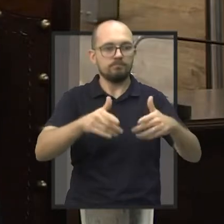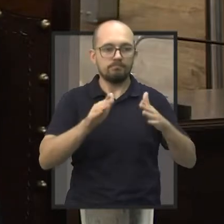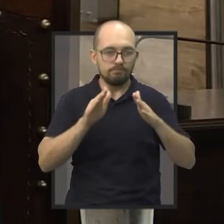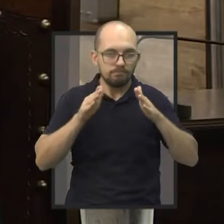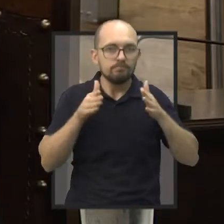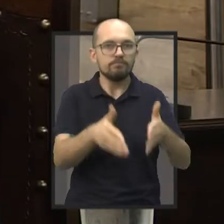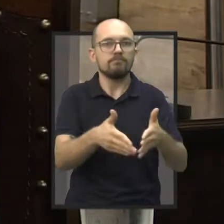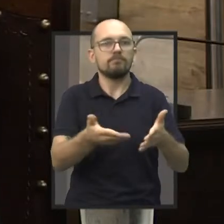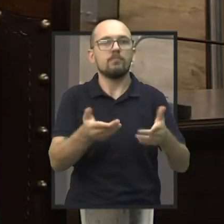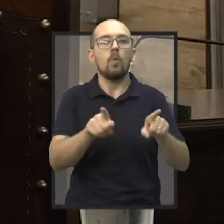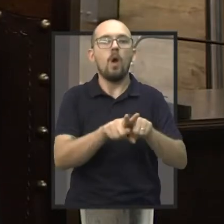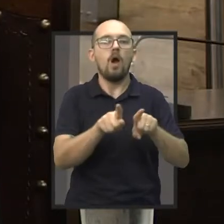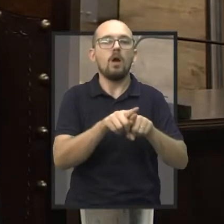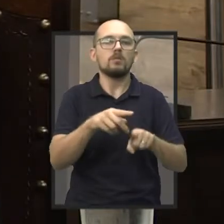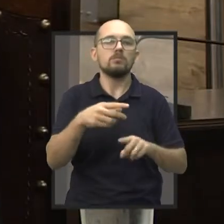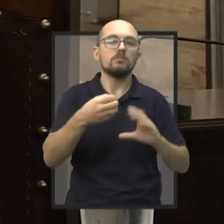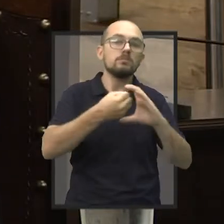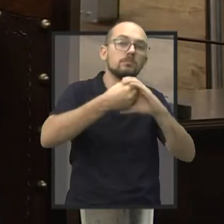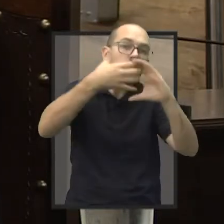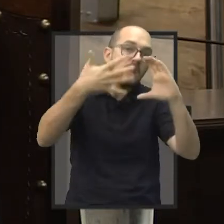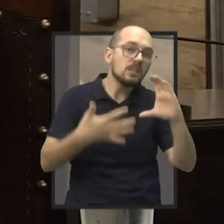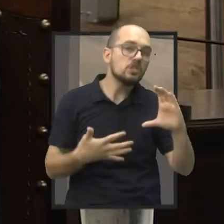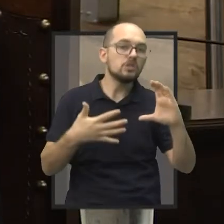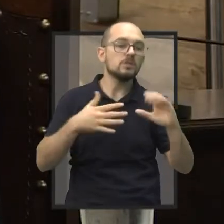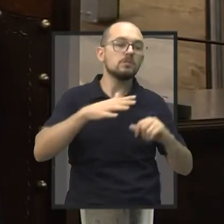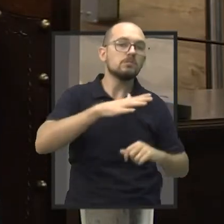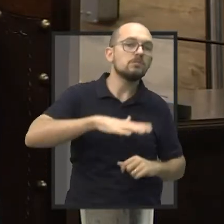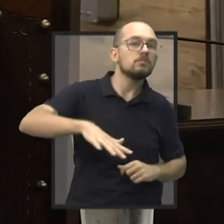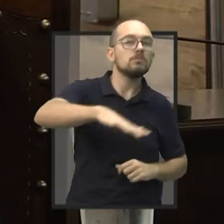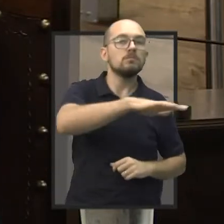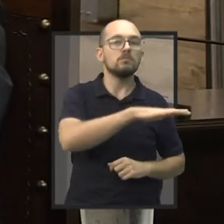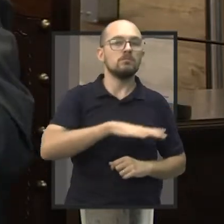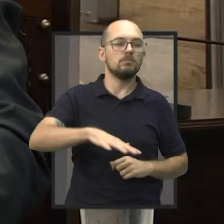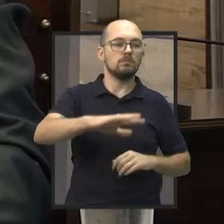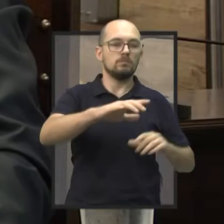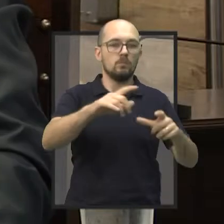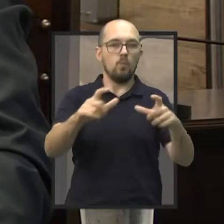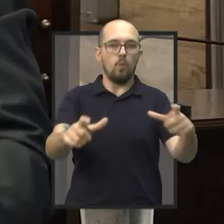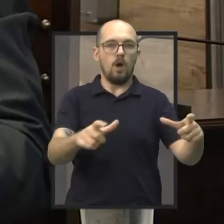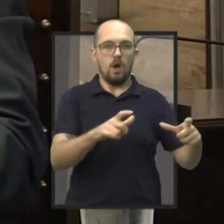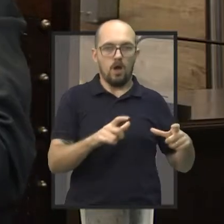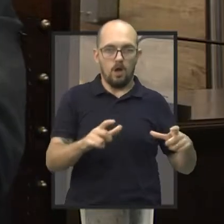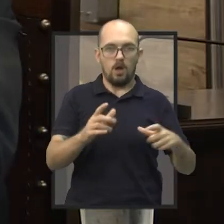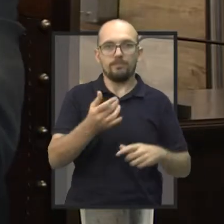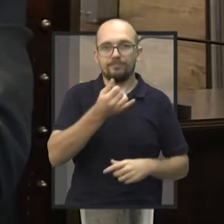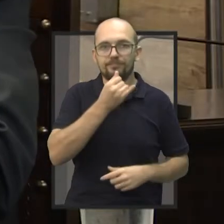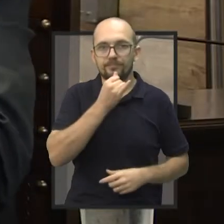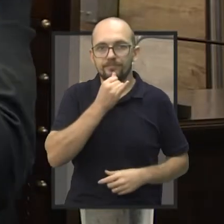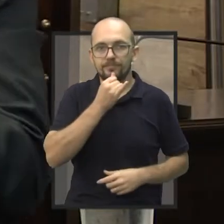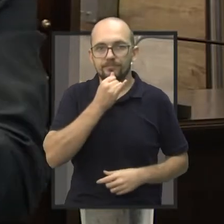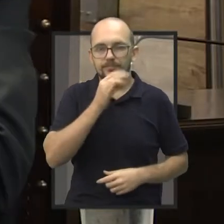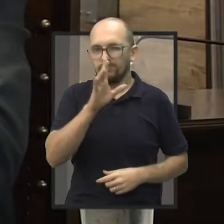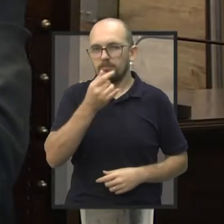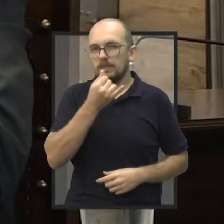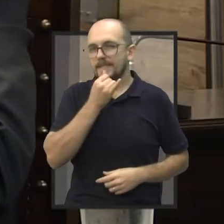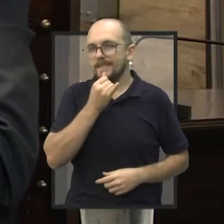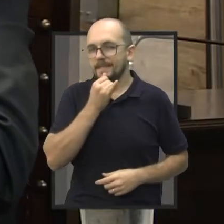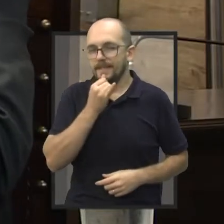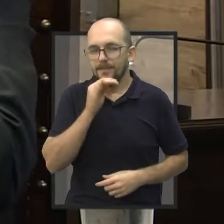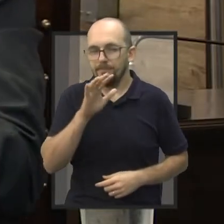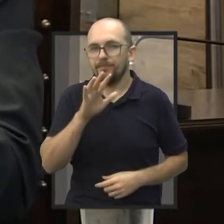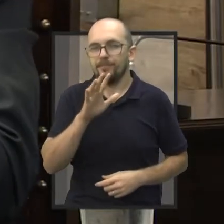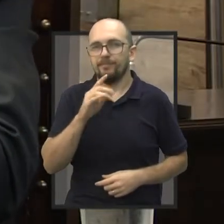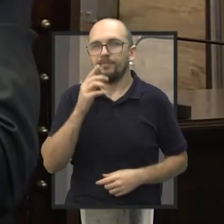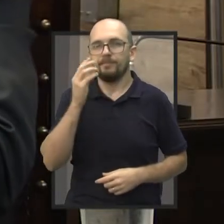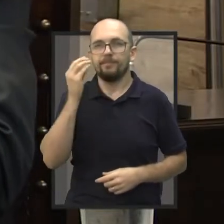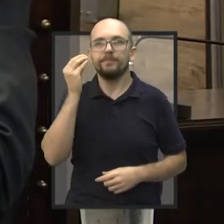com a característica que está se desenvolvendo a pandemia naquela região. Por exemplo, vou dar um exemplo um